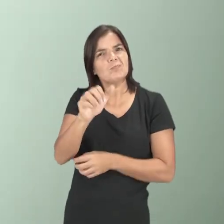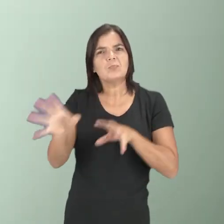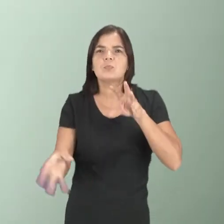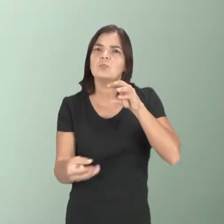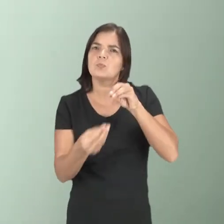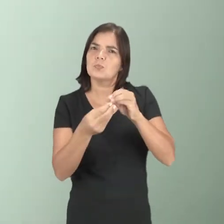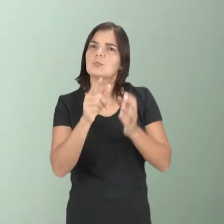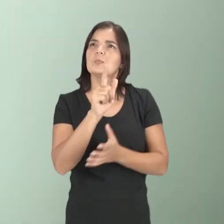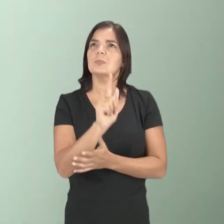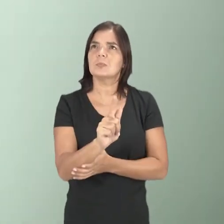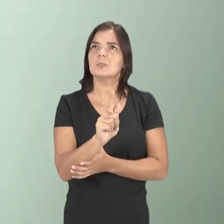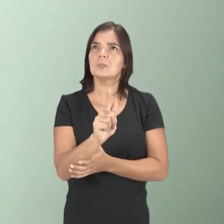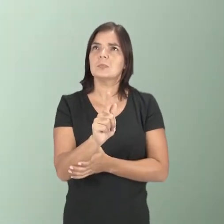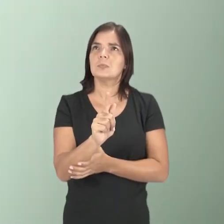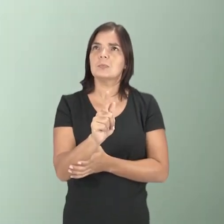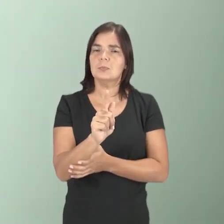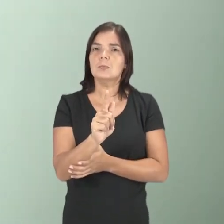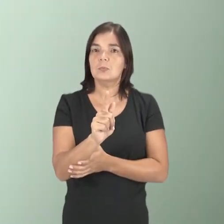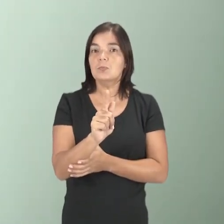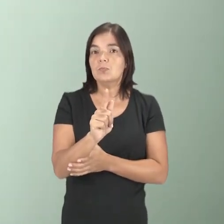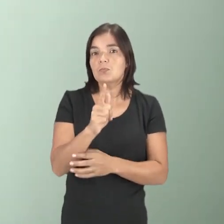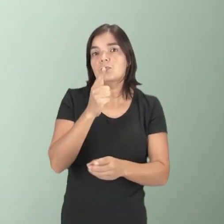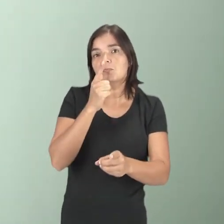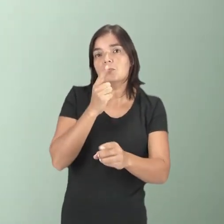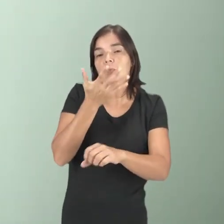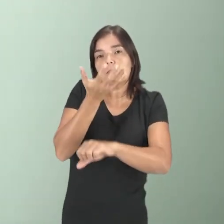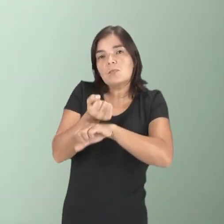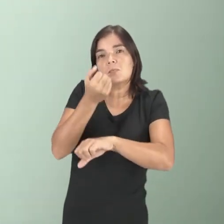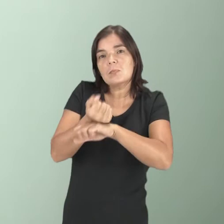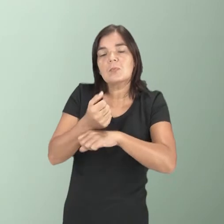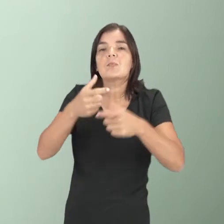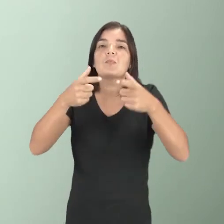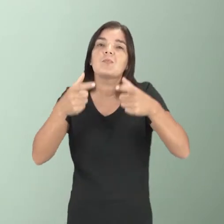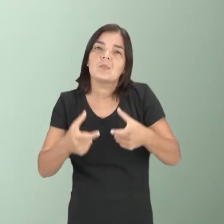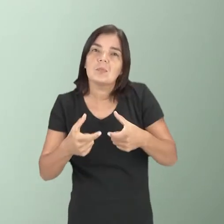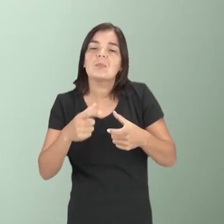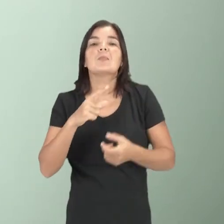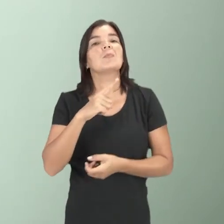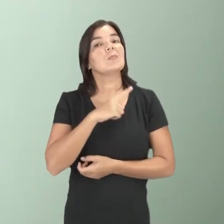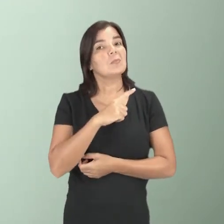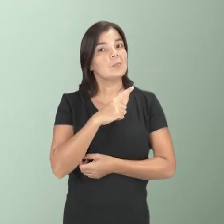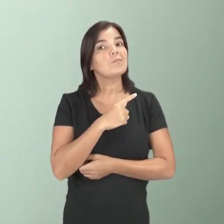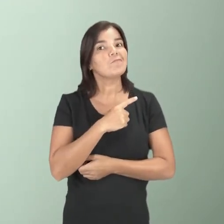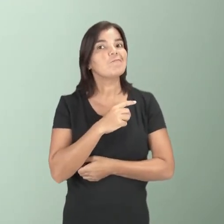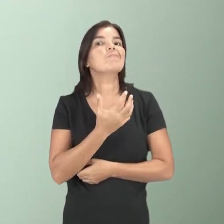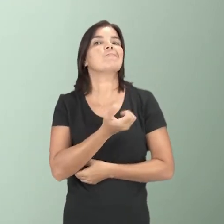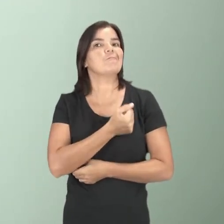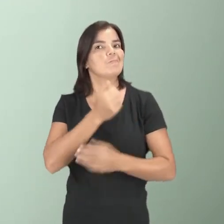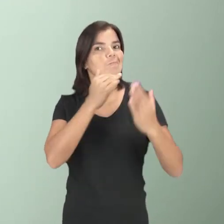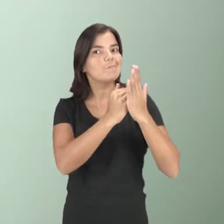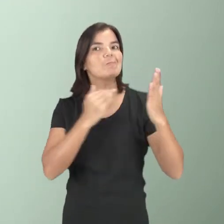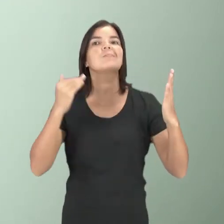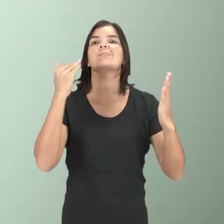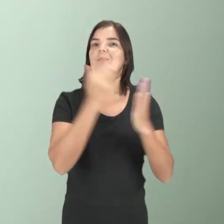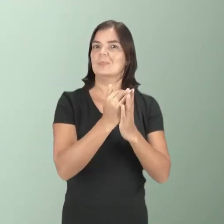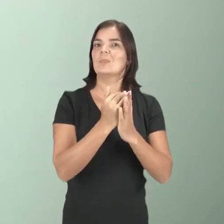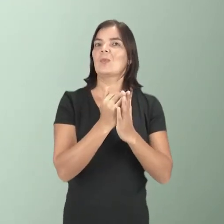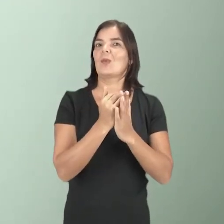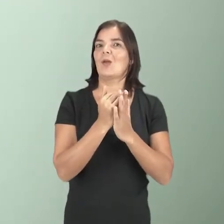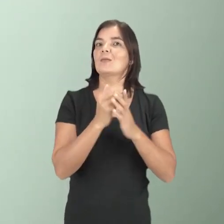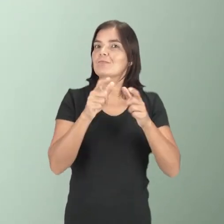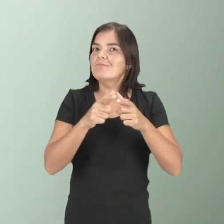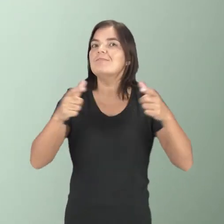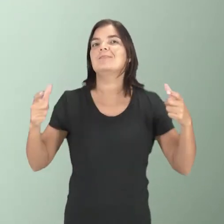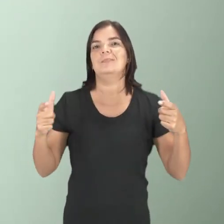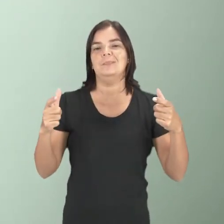o G, para achar o G da gravidade local, ela tem um valor a mais, ou ela tem uma grandeza a